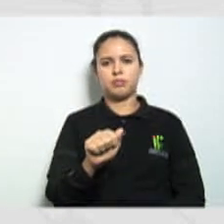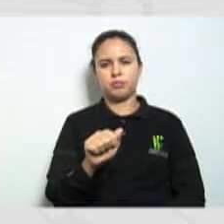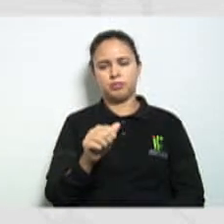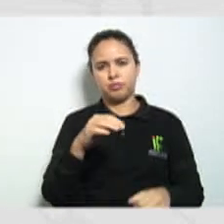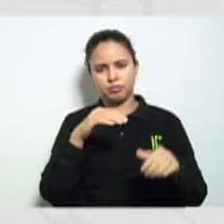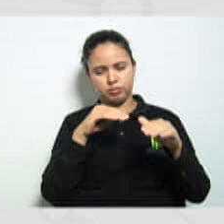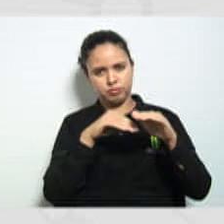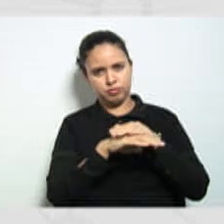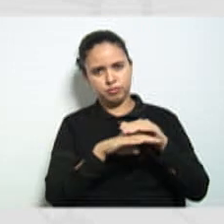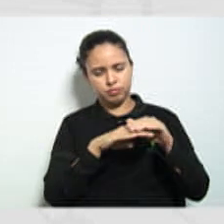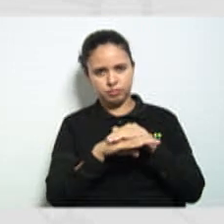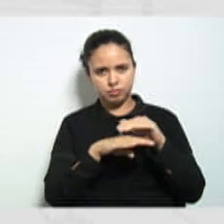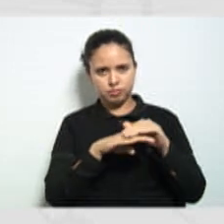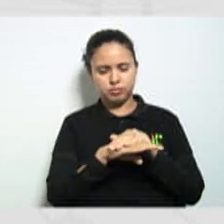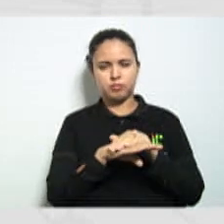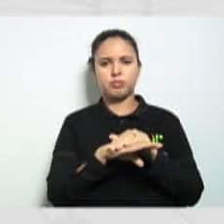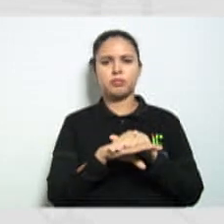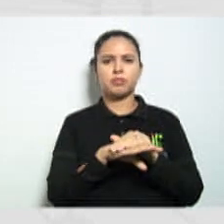estoque,